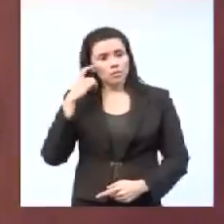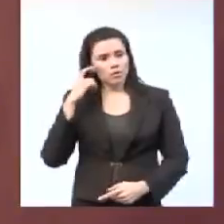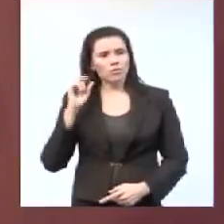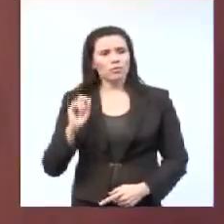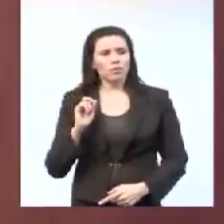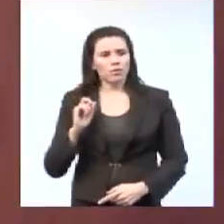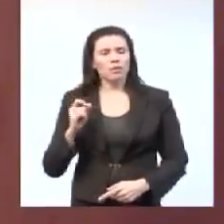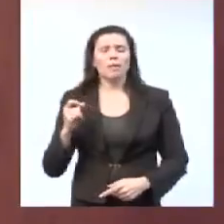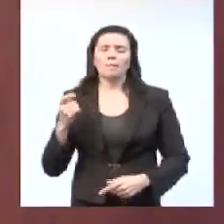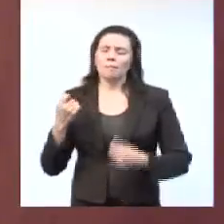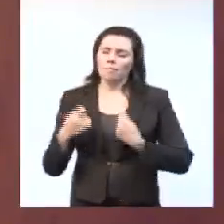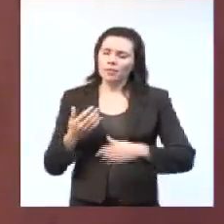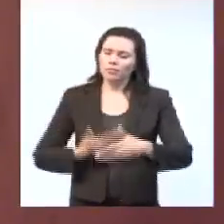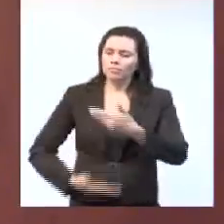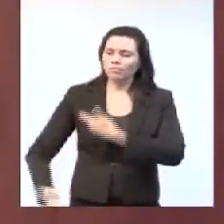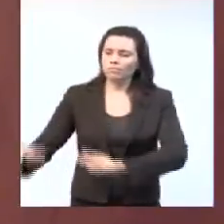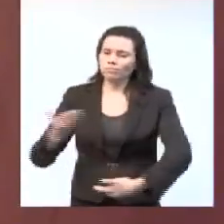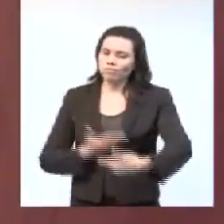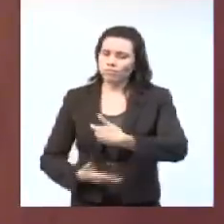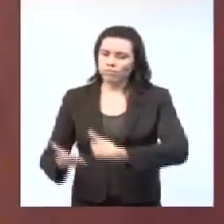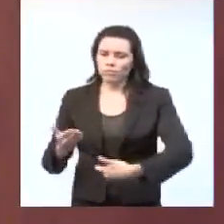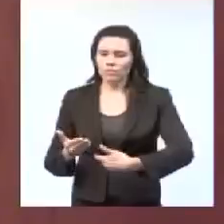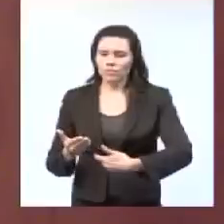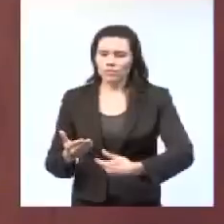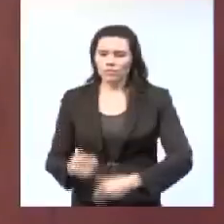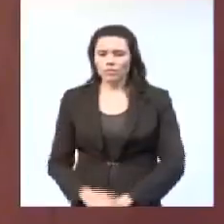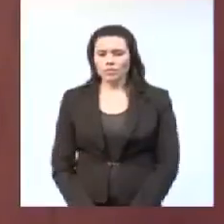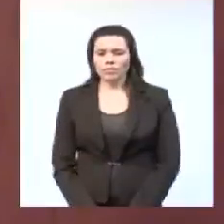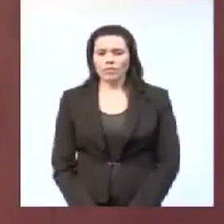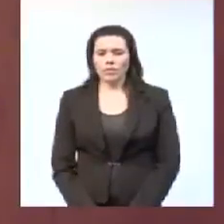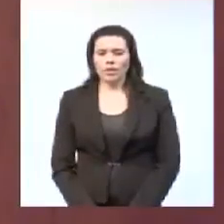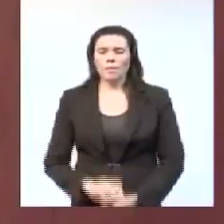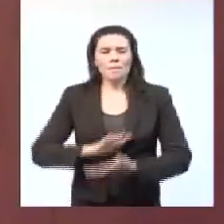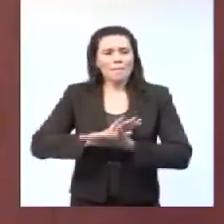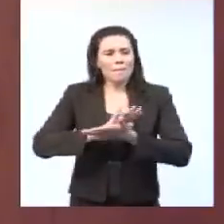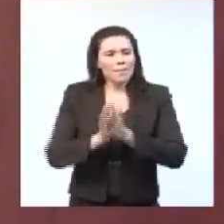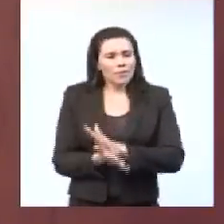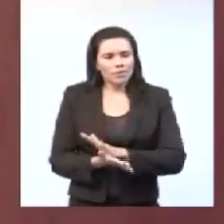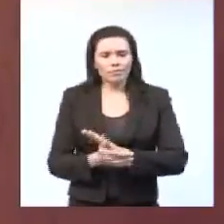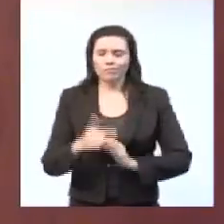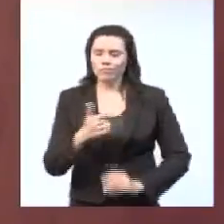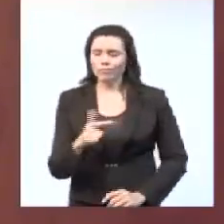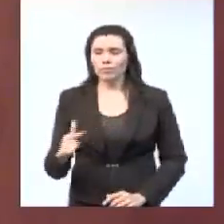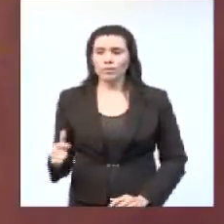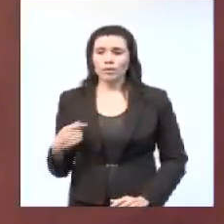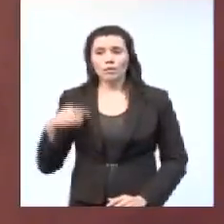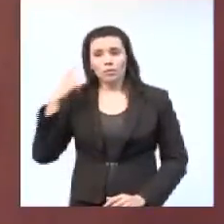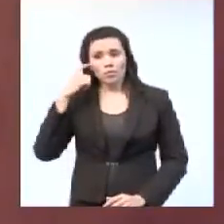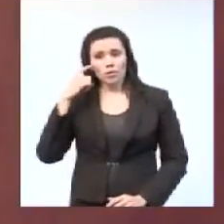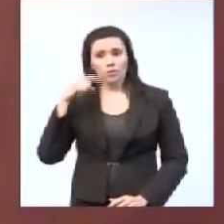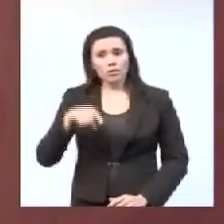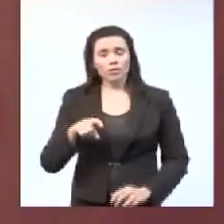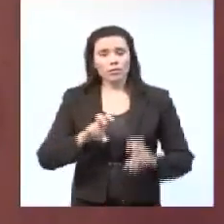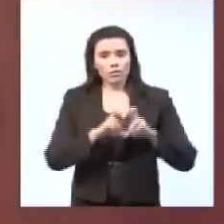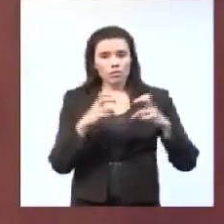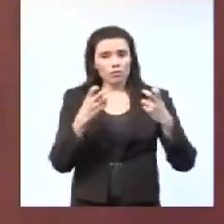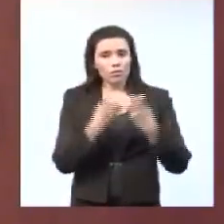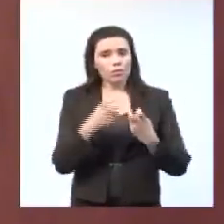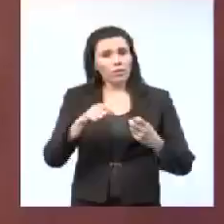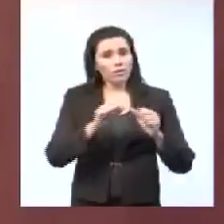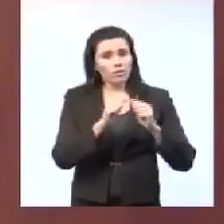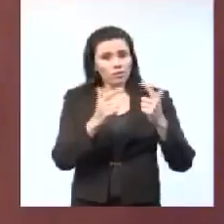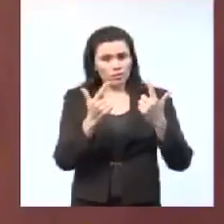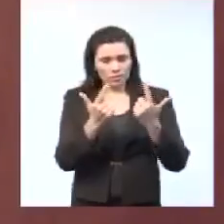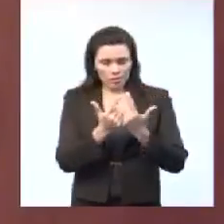E, como eu disse, não existe radicalidade por nenhuma das partes. Então, eu acho que é necessário que a comissão aqui da Assembleia sente com a comissão,